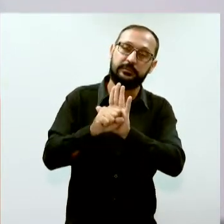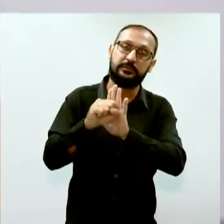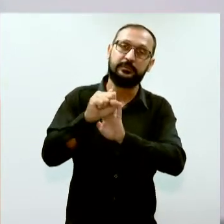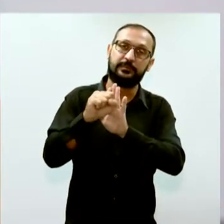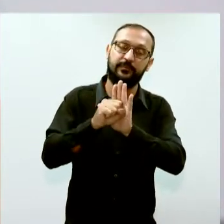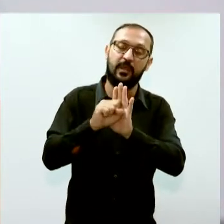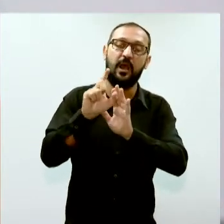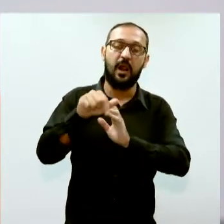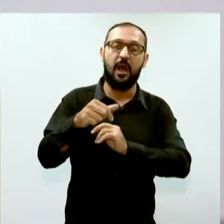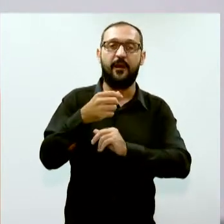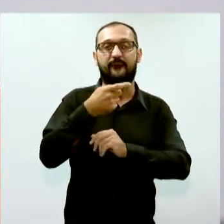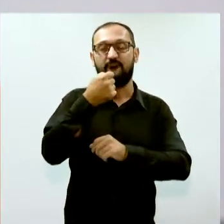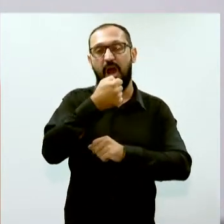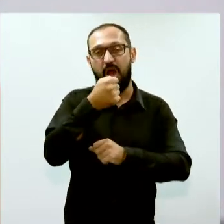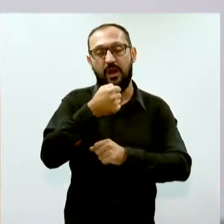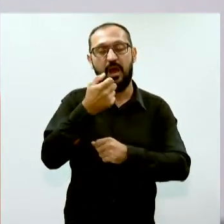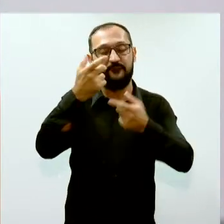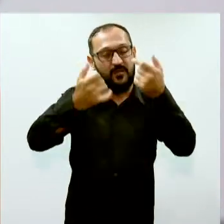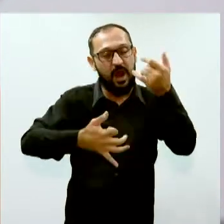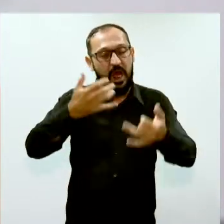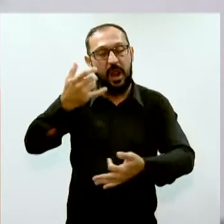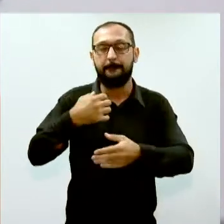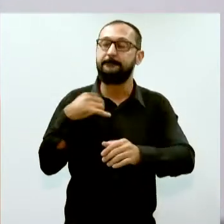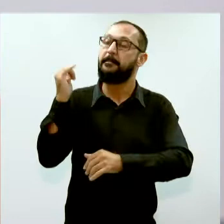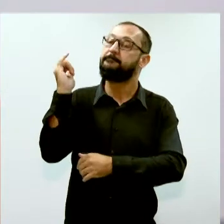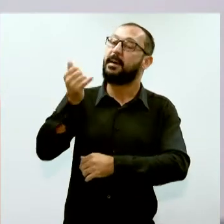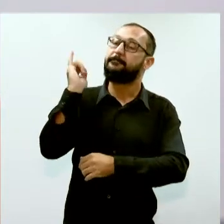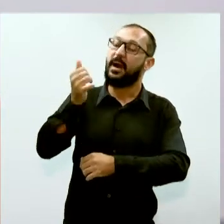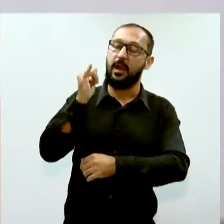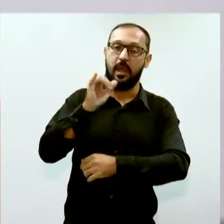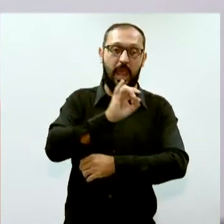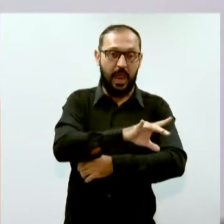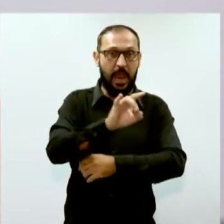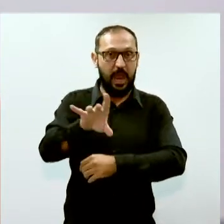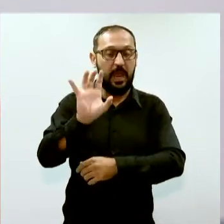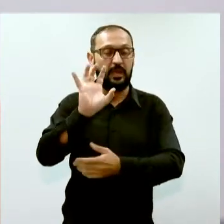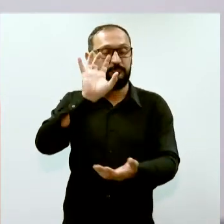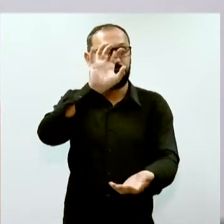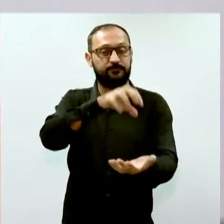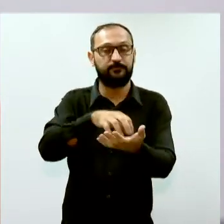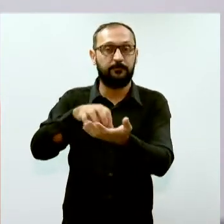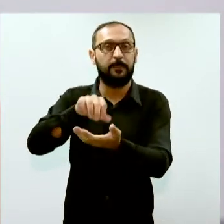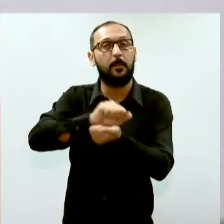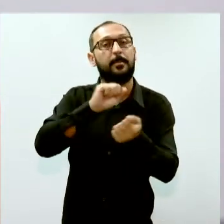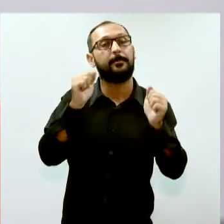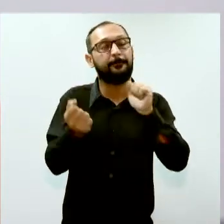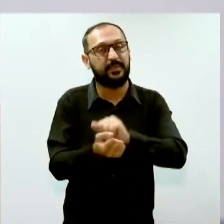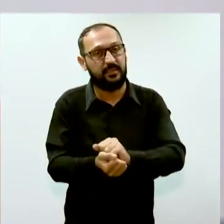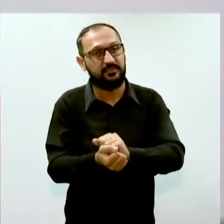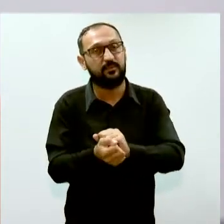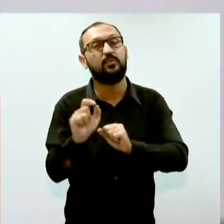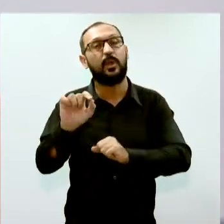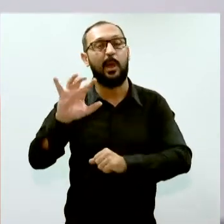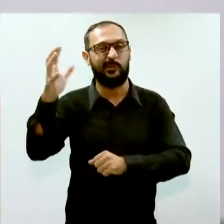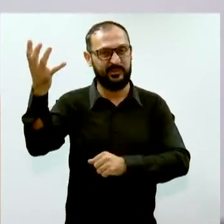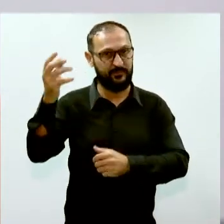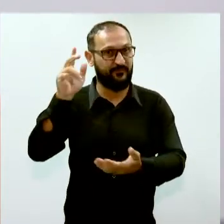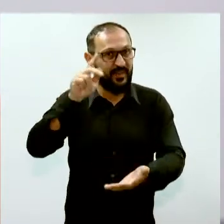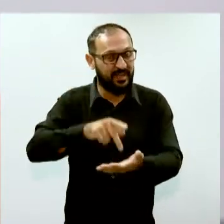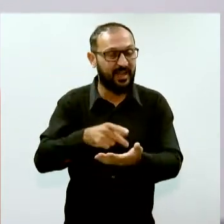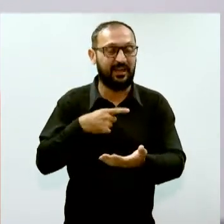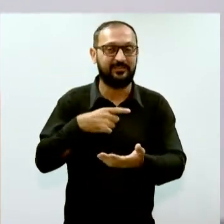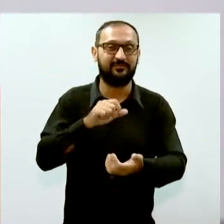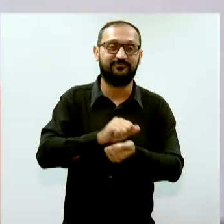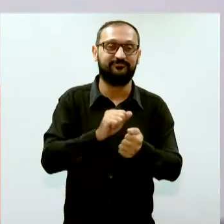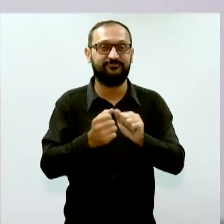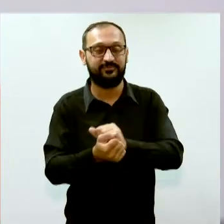via oral, né? Então, cada família, cada aldeia tem uma versão, uma adaptação desses fatos, né? Então, isso